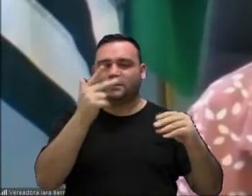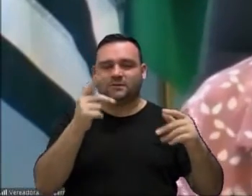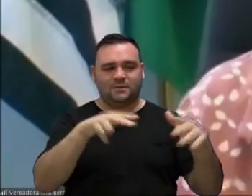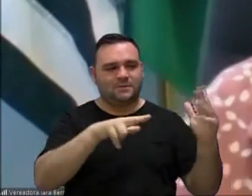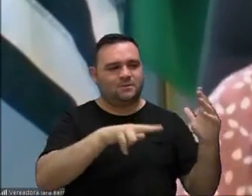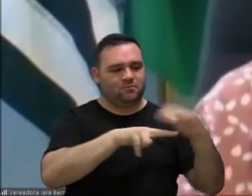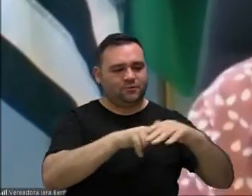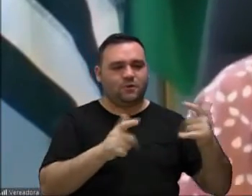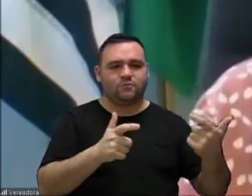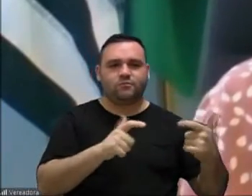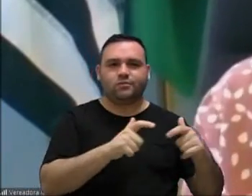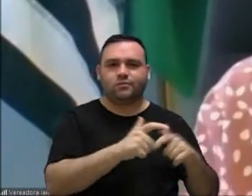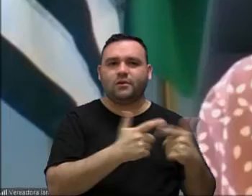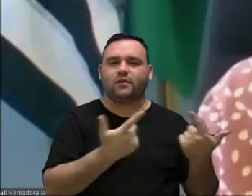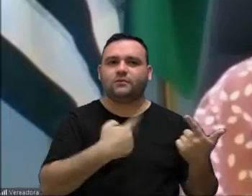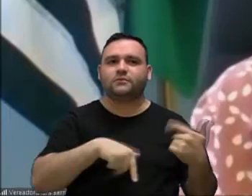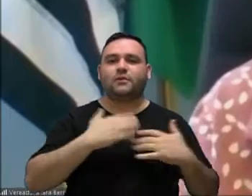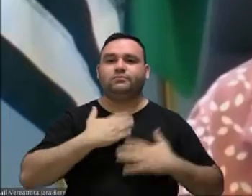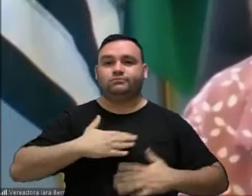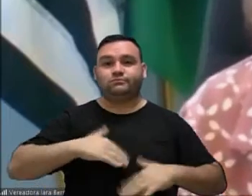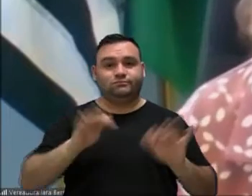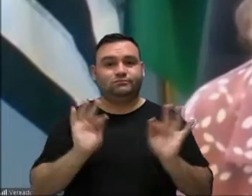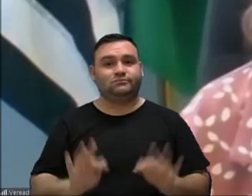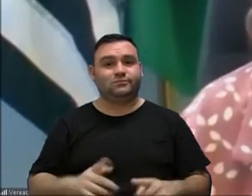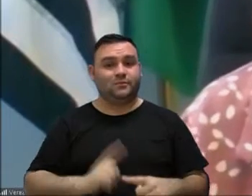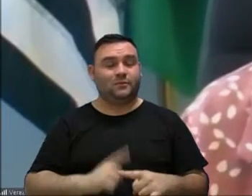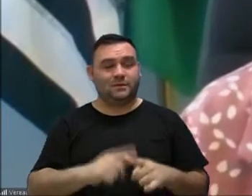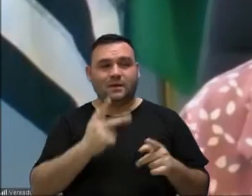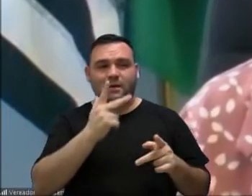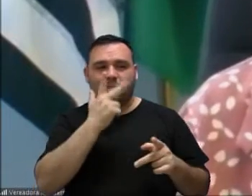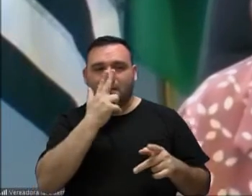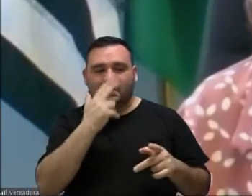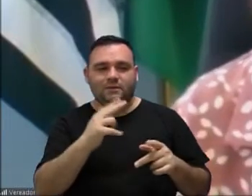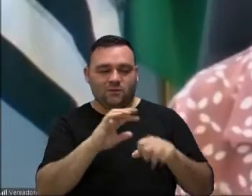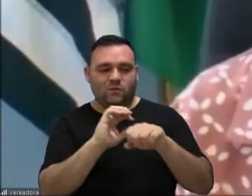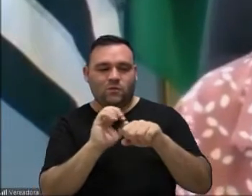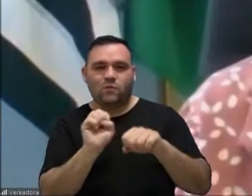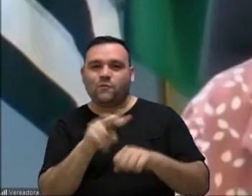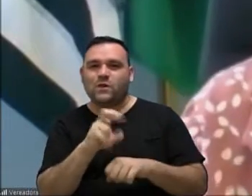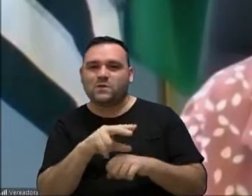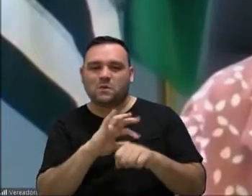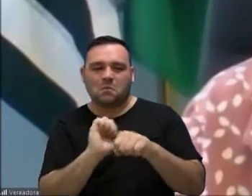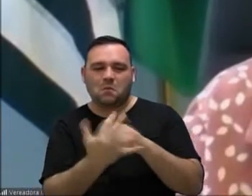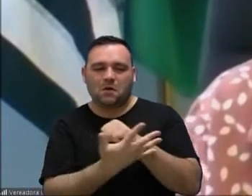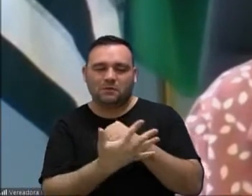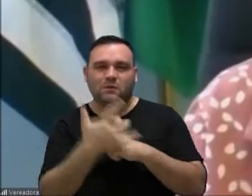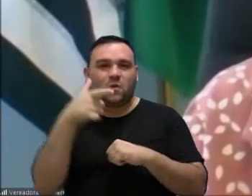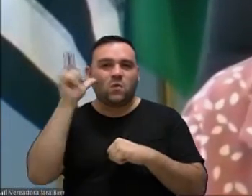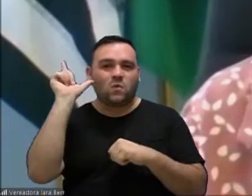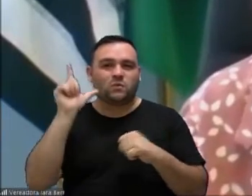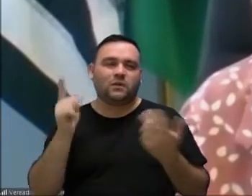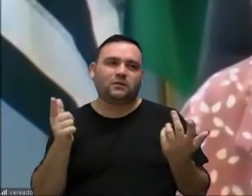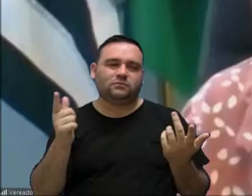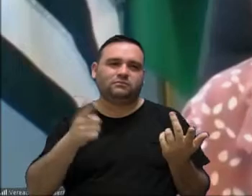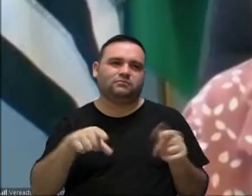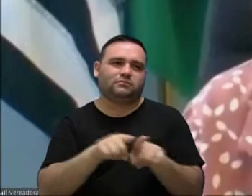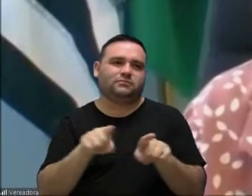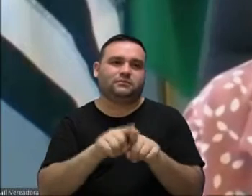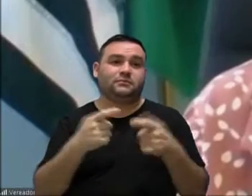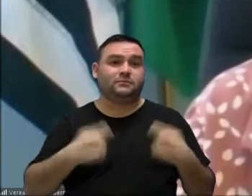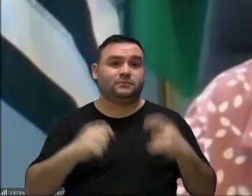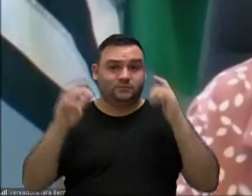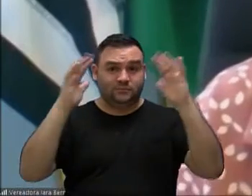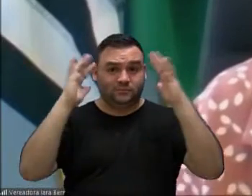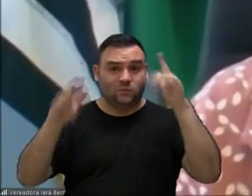ocupação desses leitos. gente fica um pouquinho mais contente porque vê que pelo menos e ontem, mas também temos que